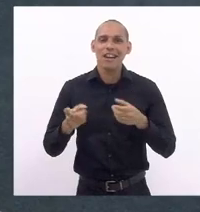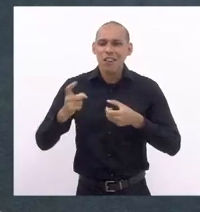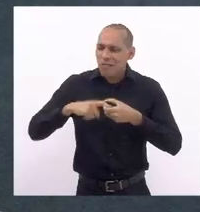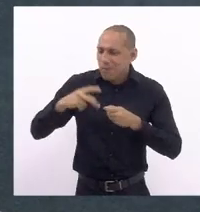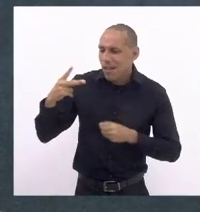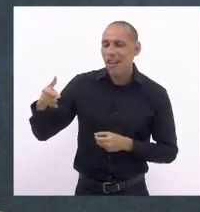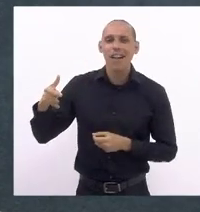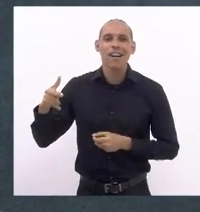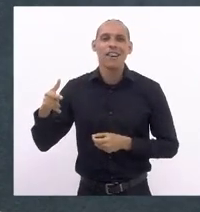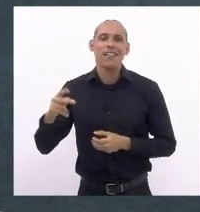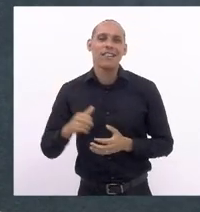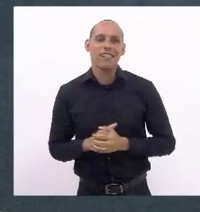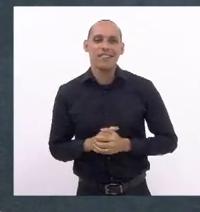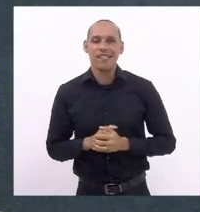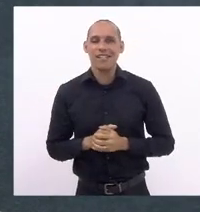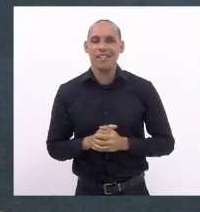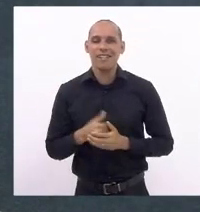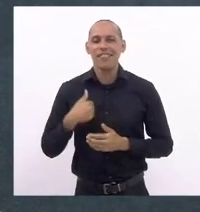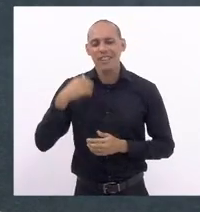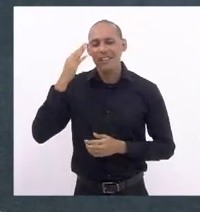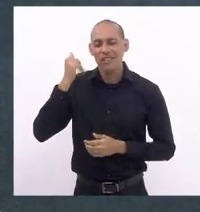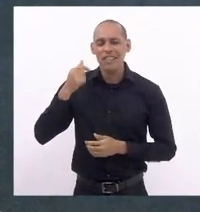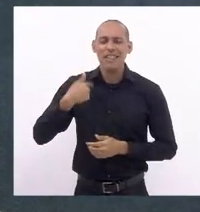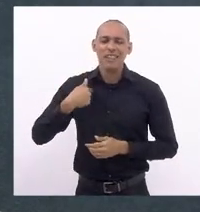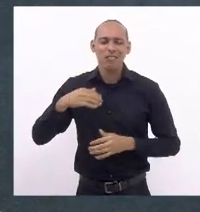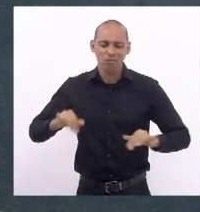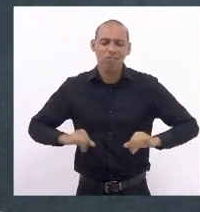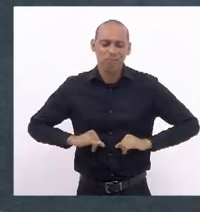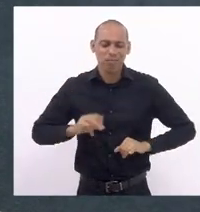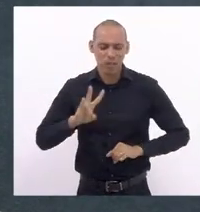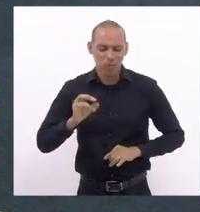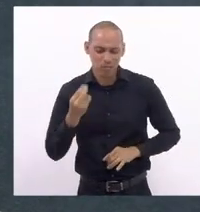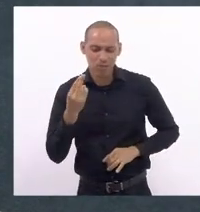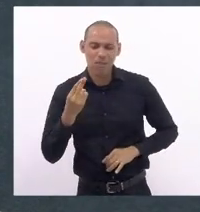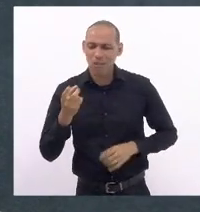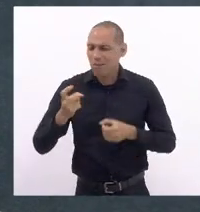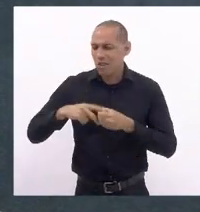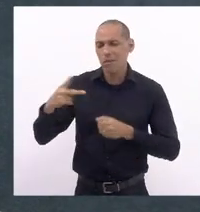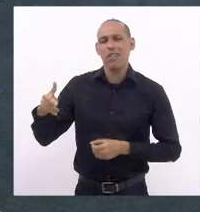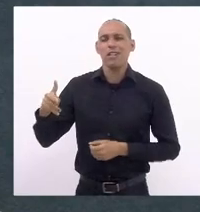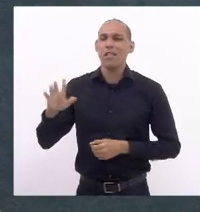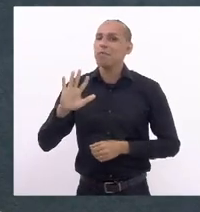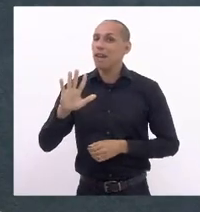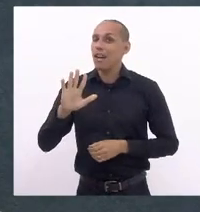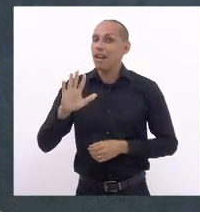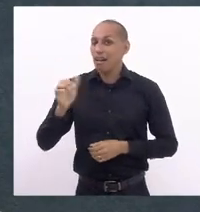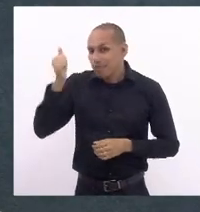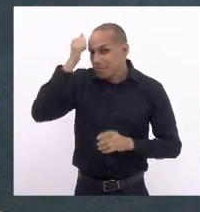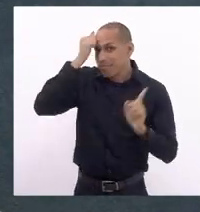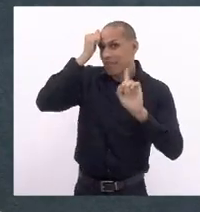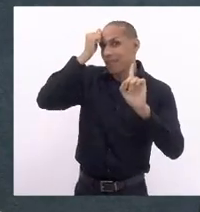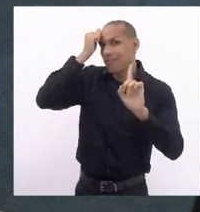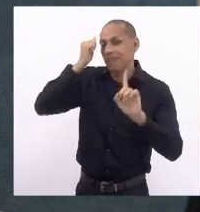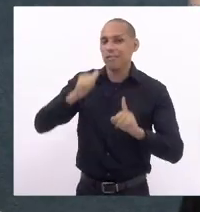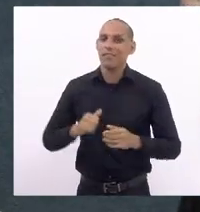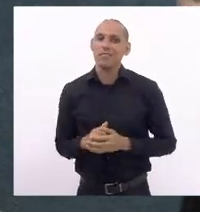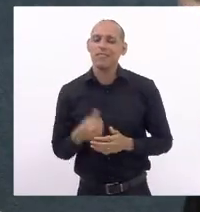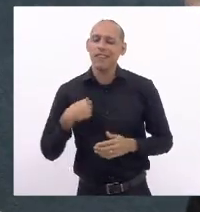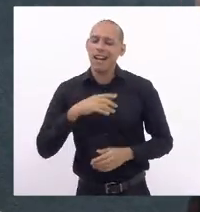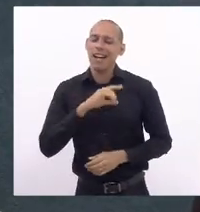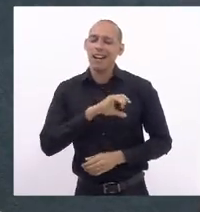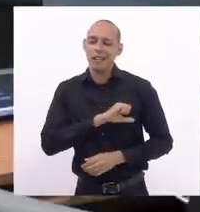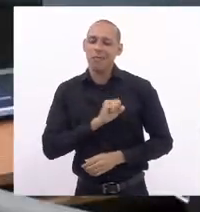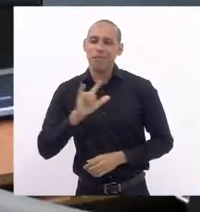volta para ela, sei que vou sofrer, volta para ela, mas não vá se arrepender, eu te